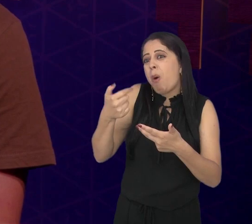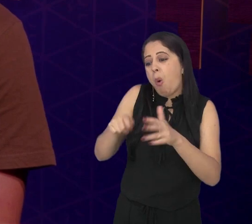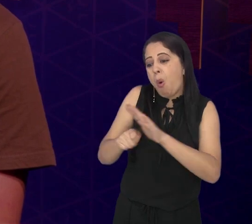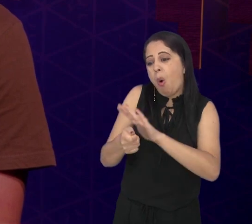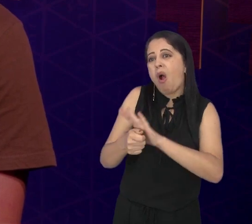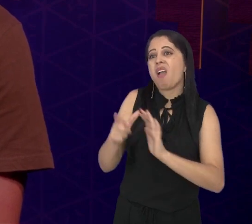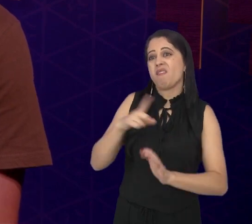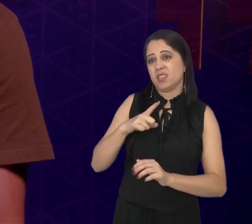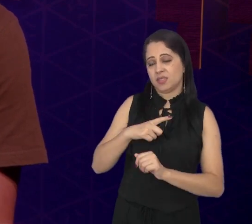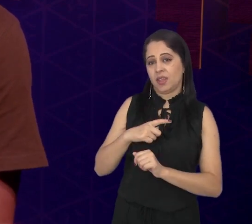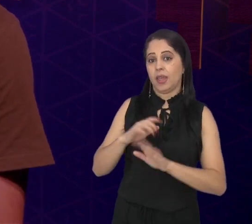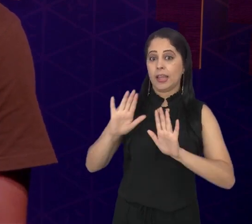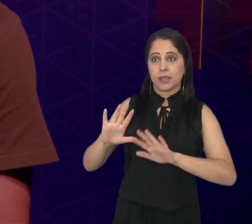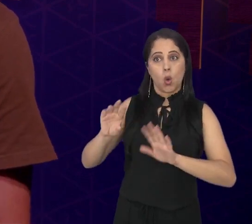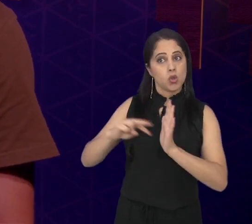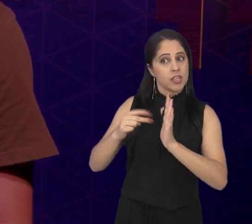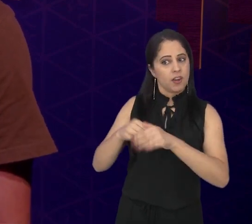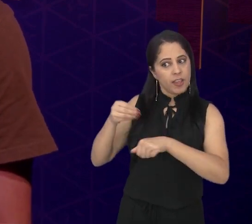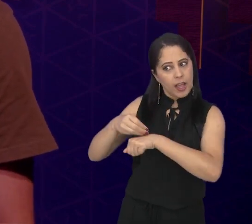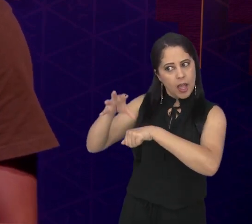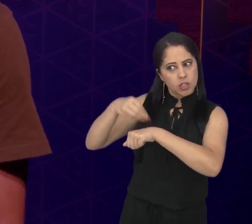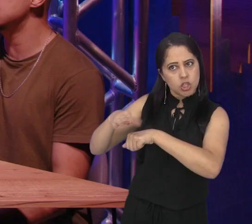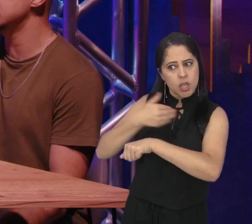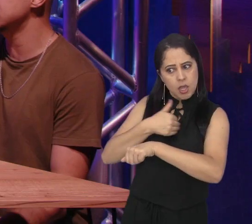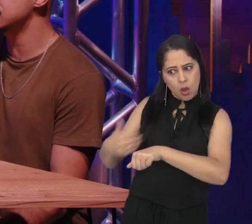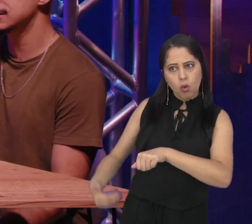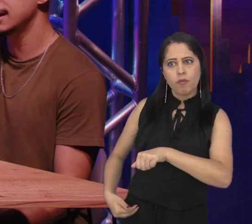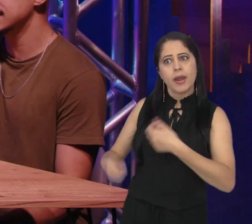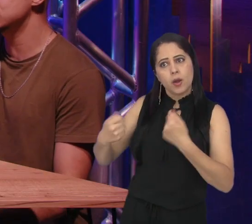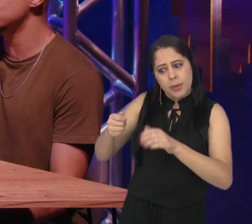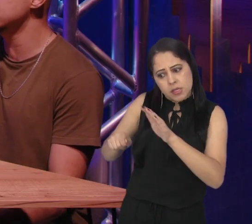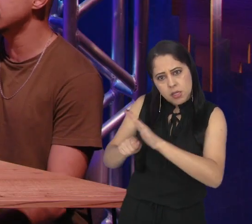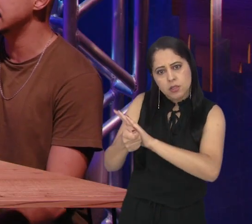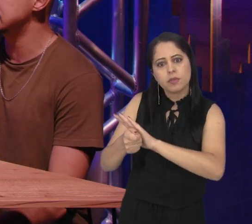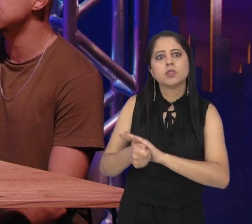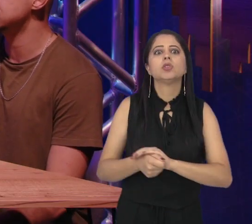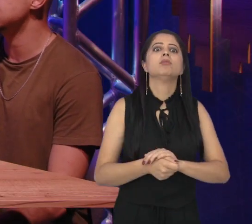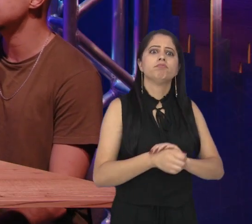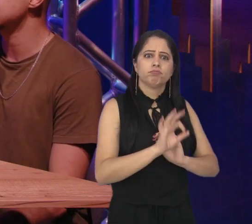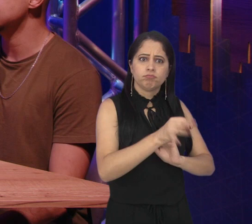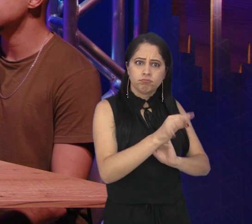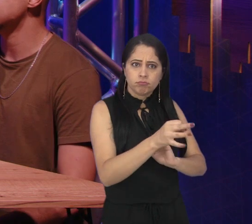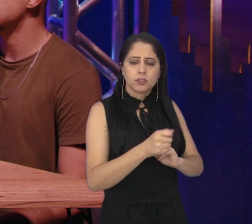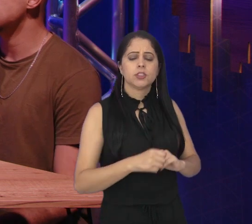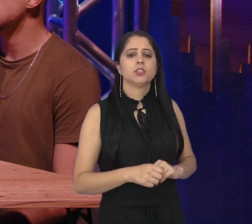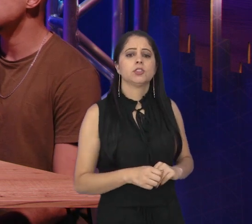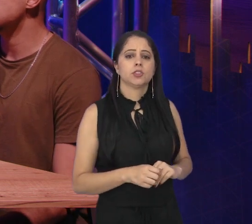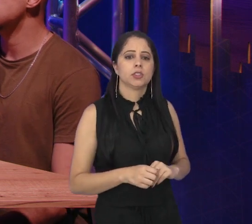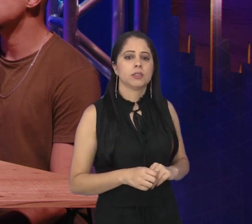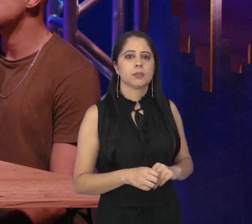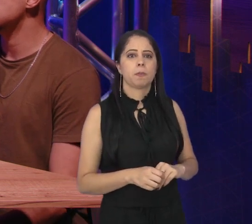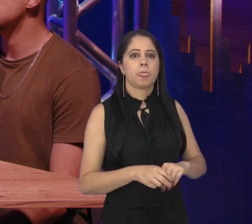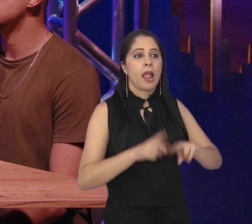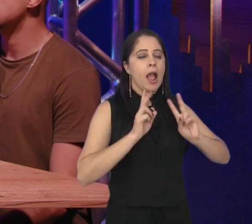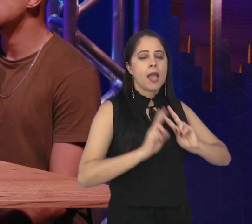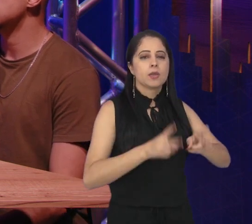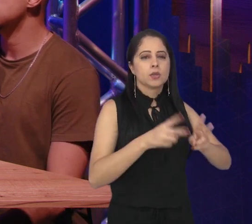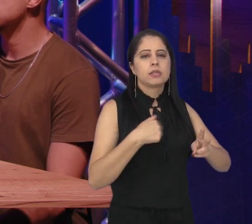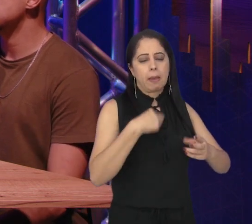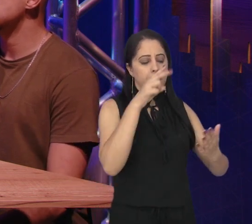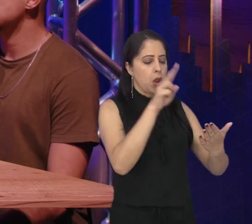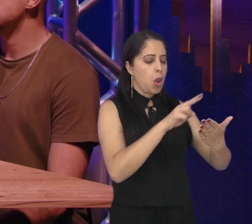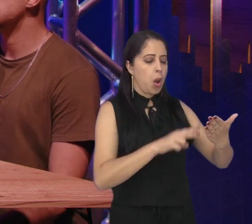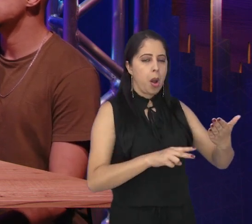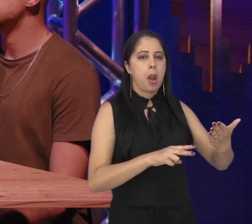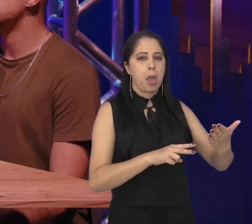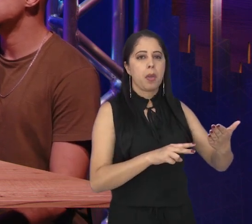uma dica para os nossos governantes, né, investirem nisso, que daí todo mundo cresce. Nossa, com certeza. Lendo notícias e